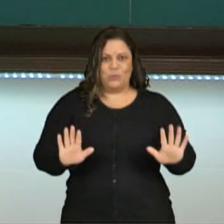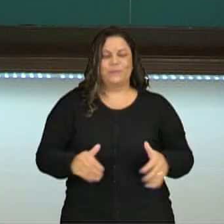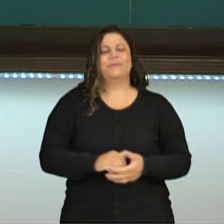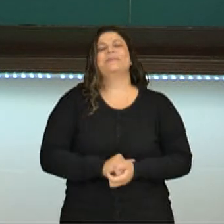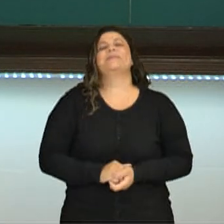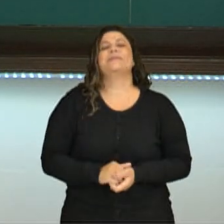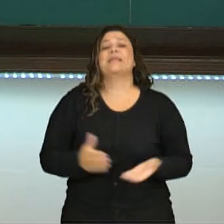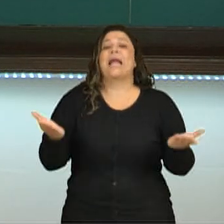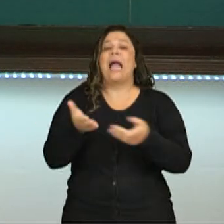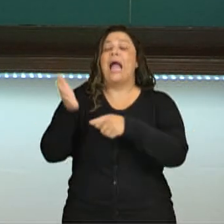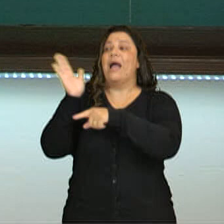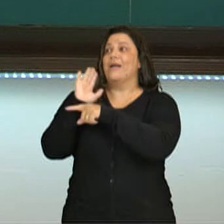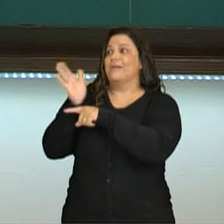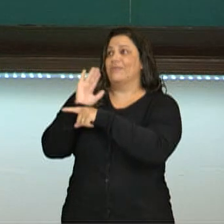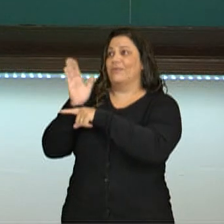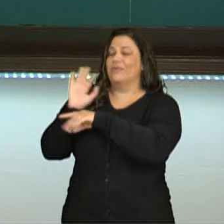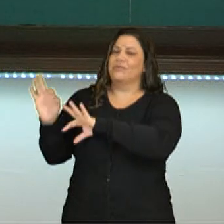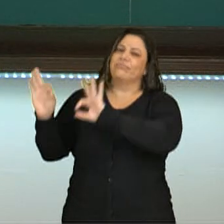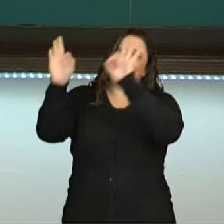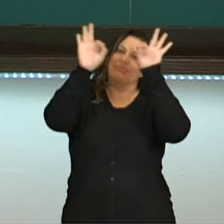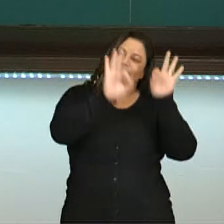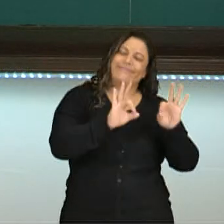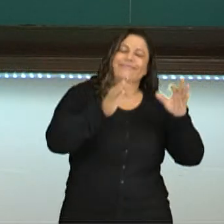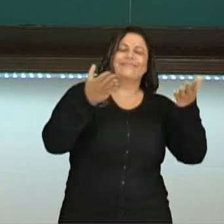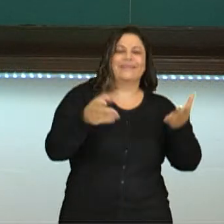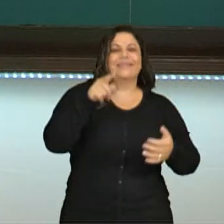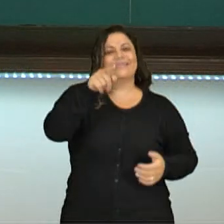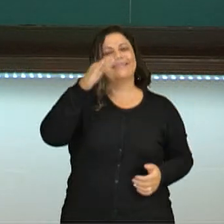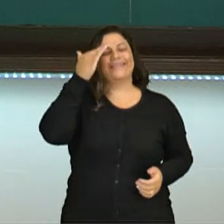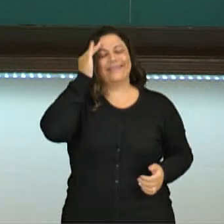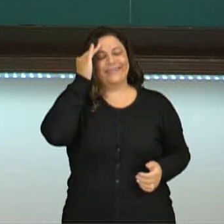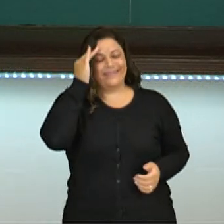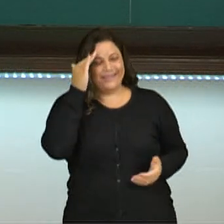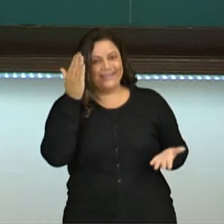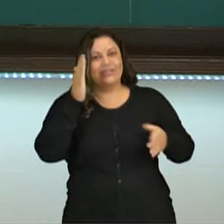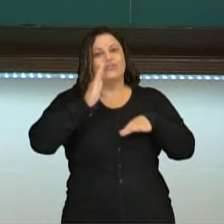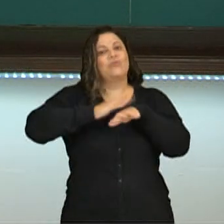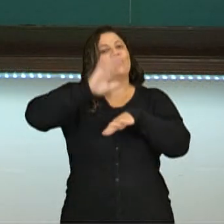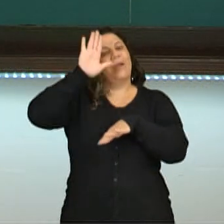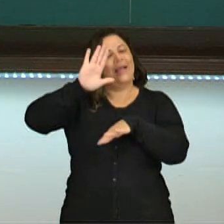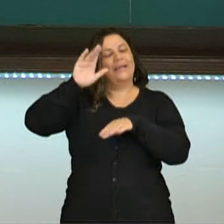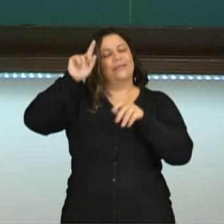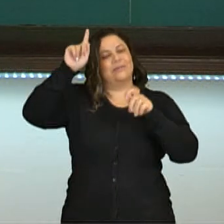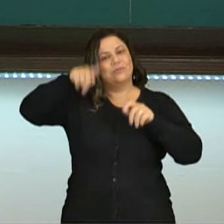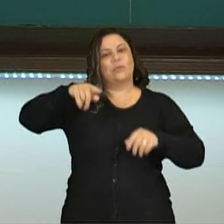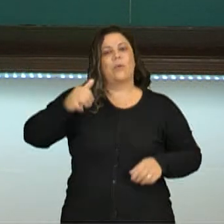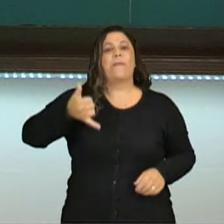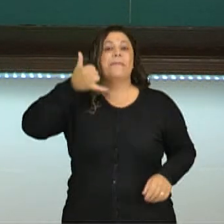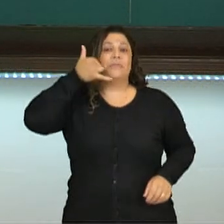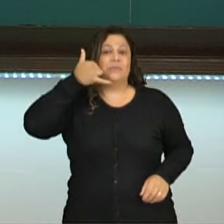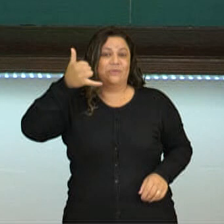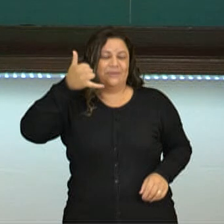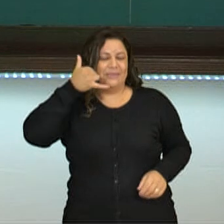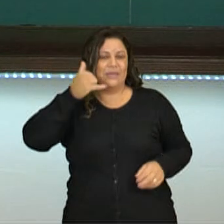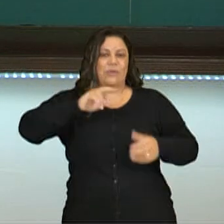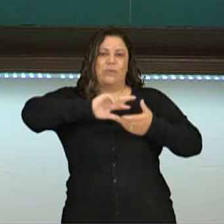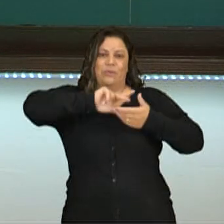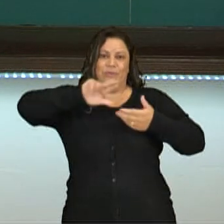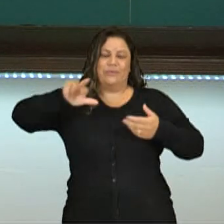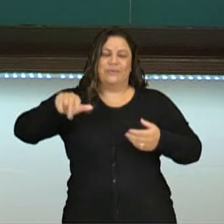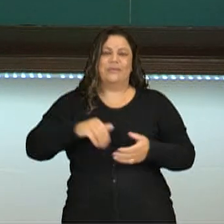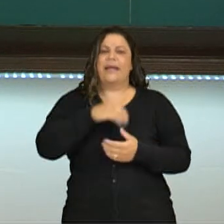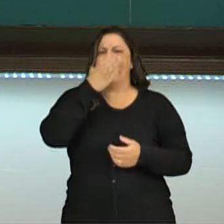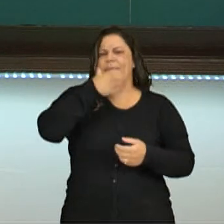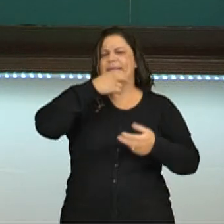nosso vídeo, espero que você tenha entendido um pouquinho mais sobre essa questão dos smartphones,